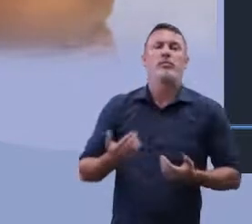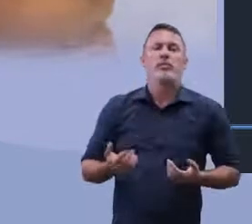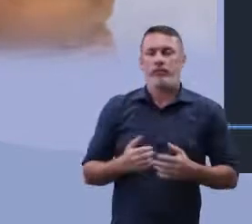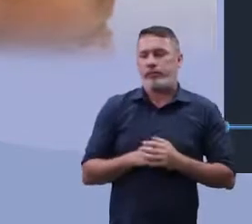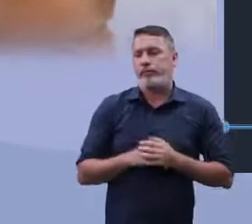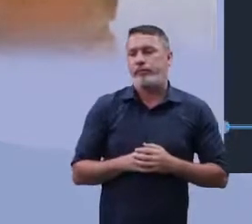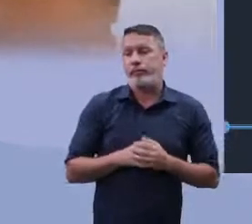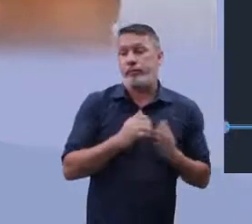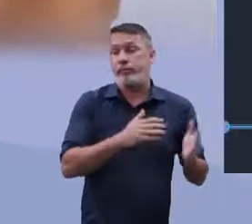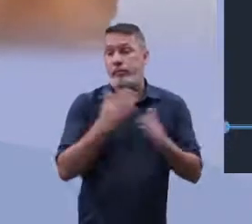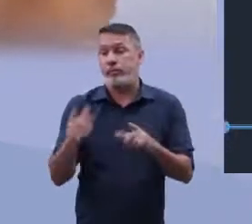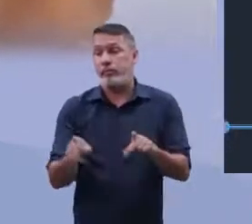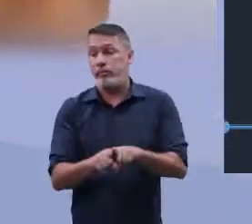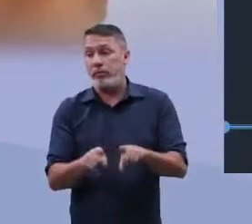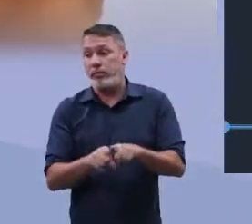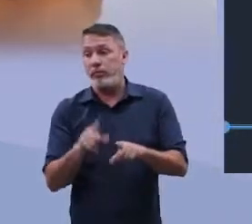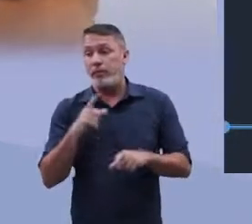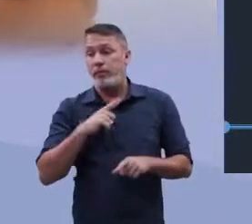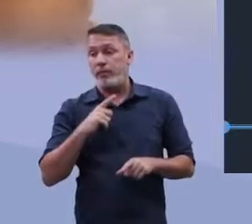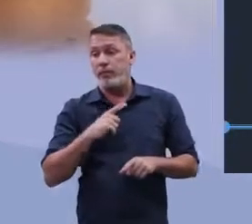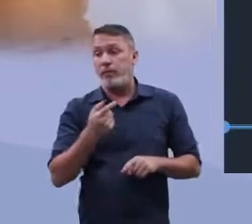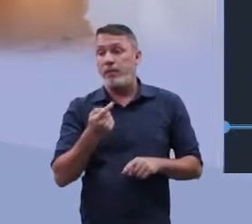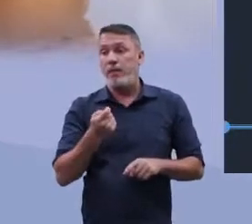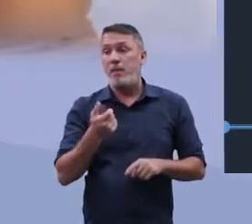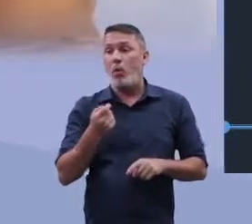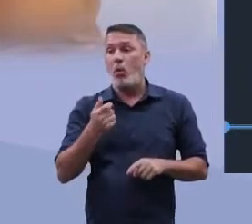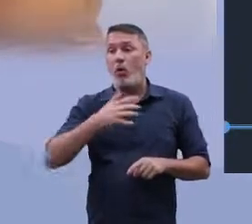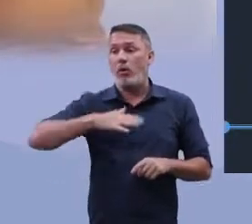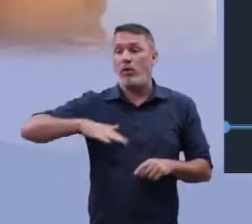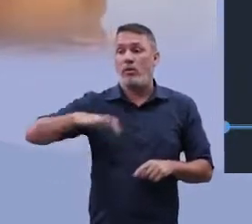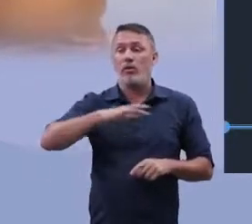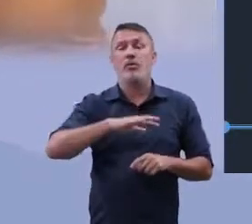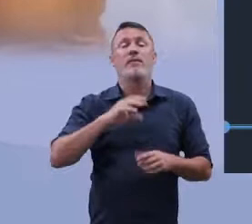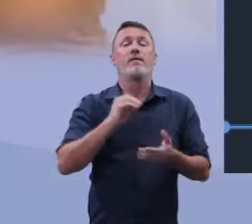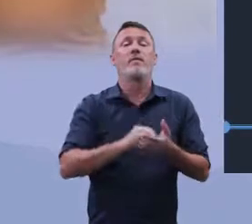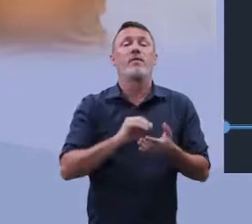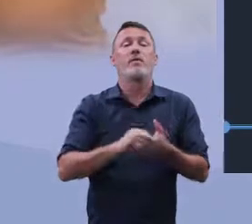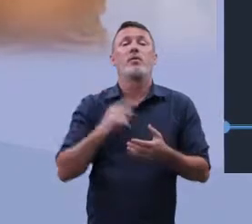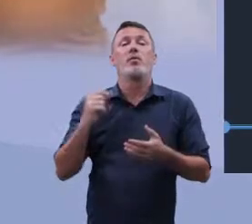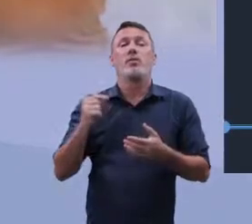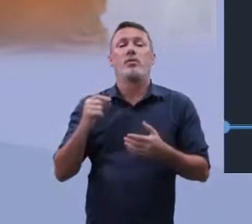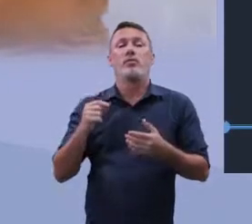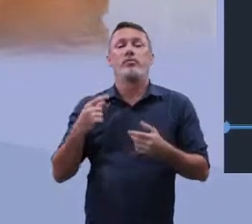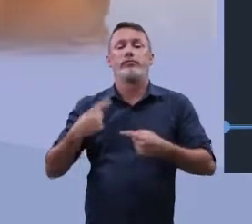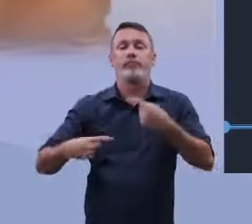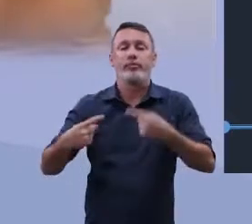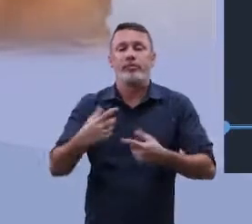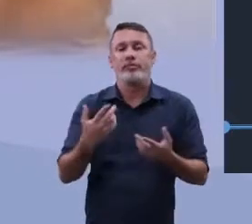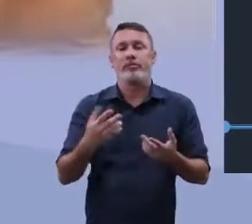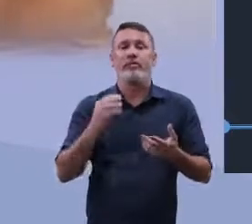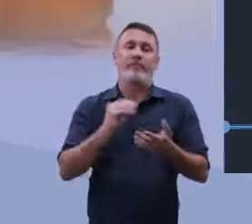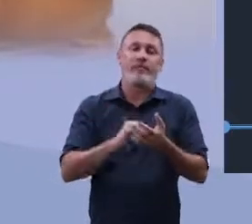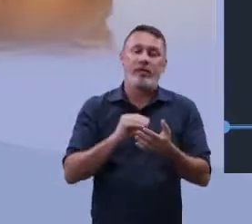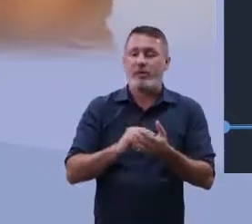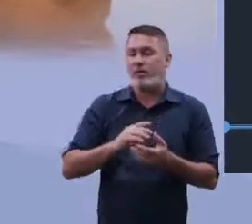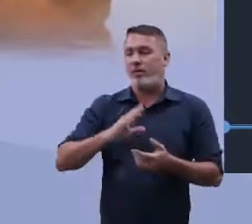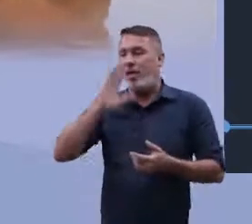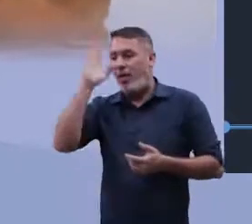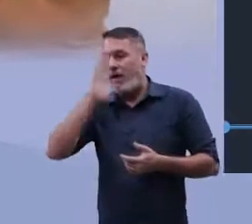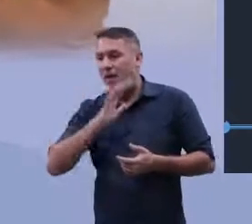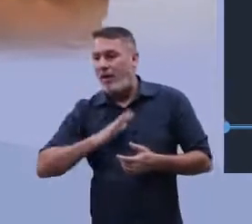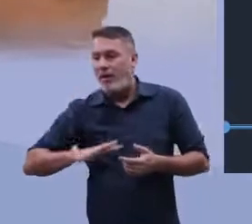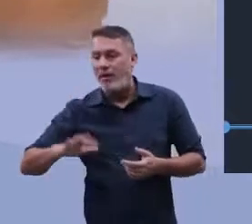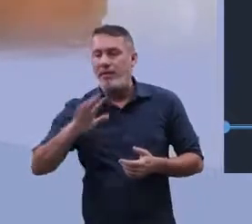Poucas alternativas, há uma outra causa também que essa é muito interessante para você jogar na sua redação, poucas alternativas de lazer públicas e